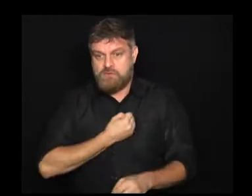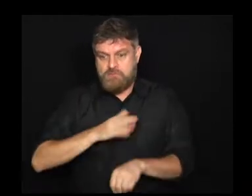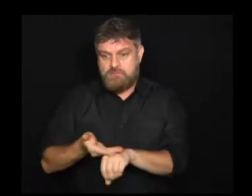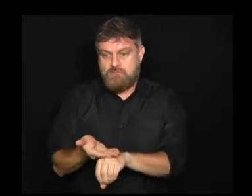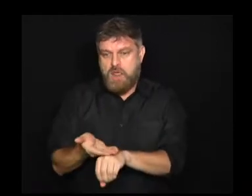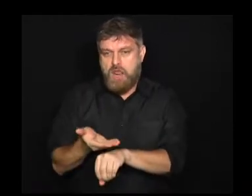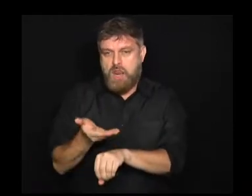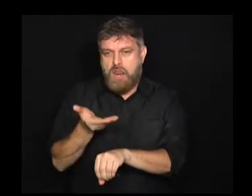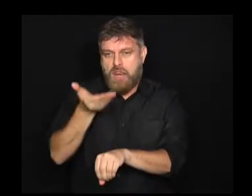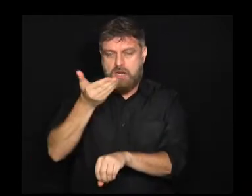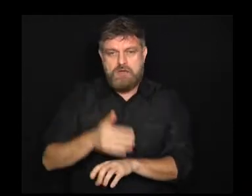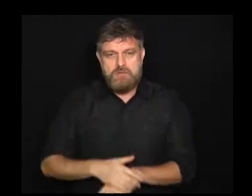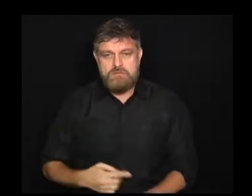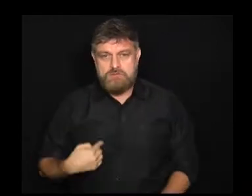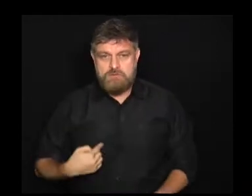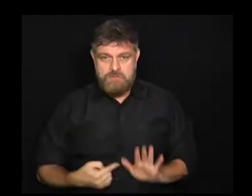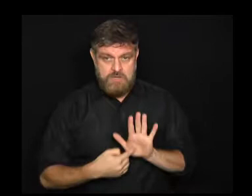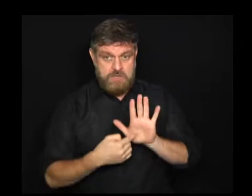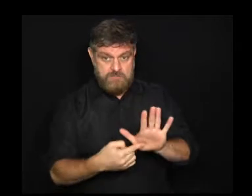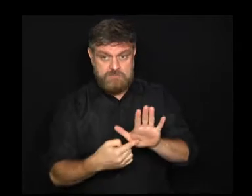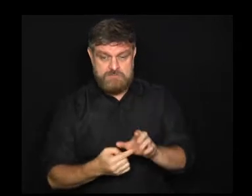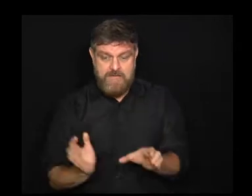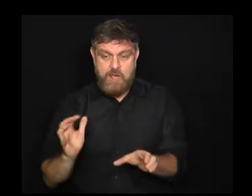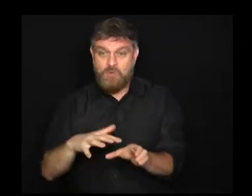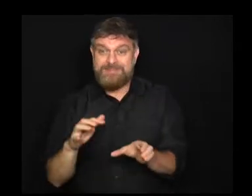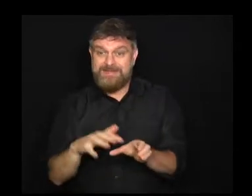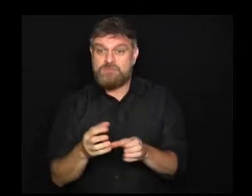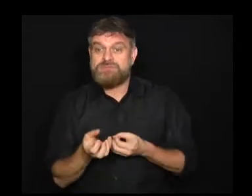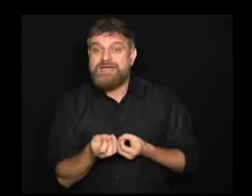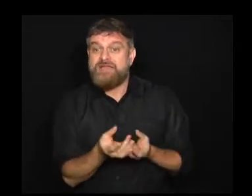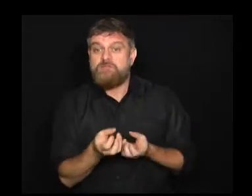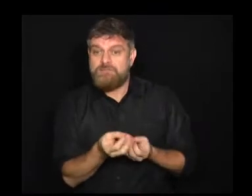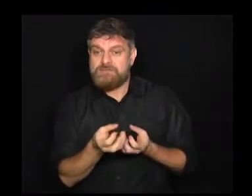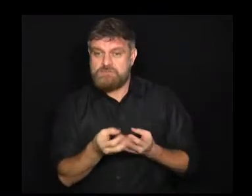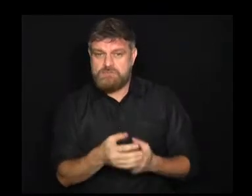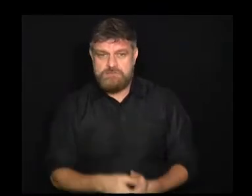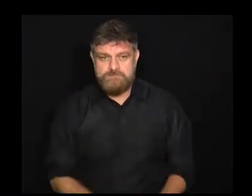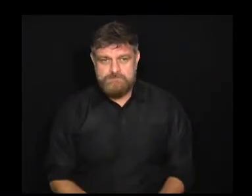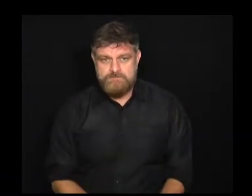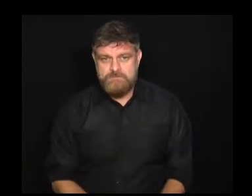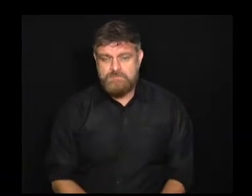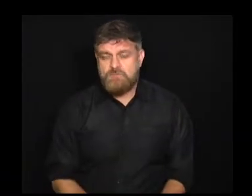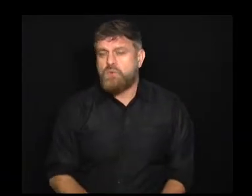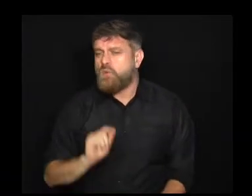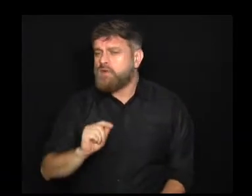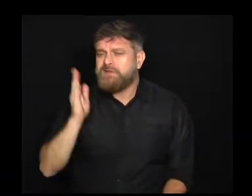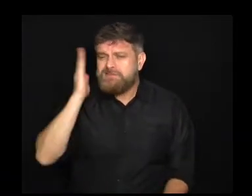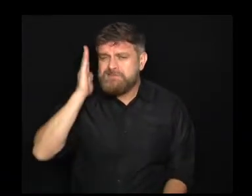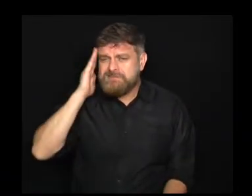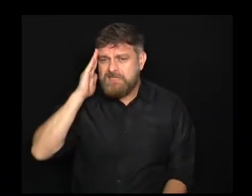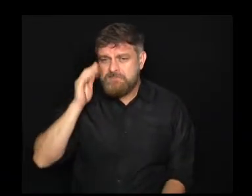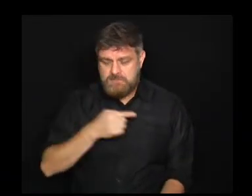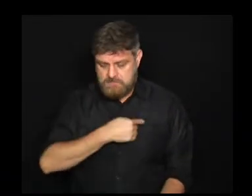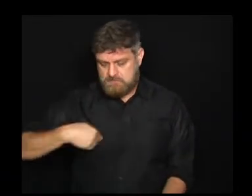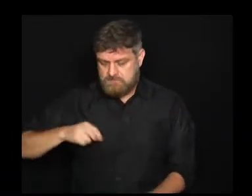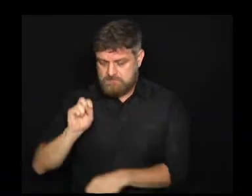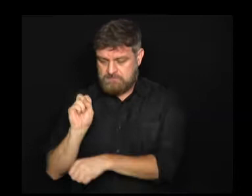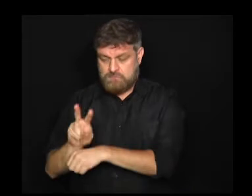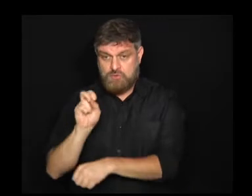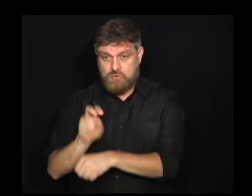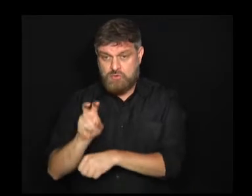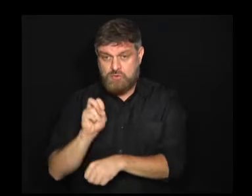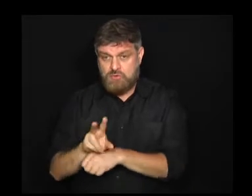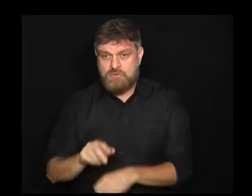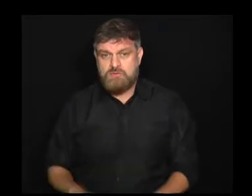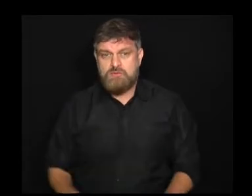os dados atualizados, tá? Bom, o que a gente sabe é que o coronavírus, só como curiosidade, né,